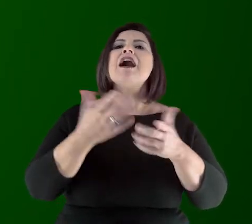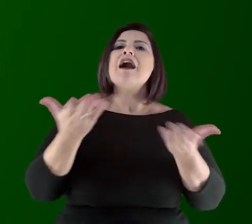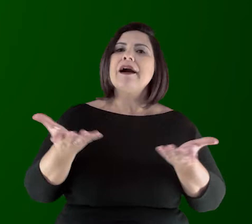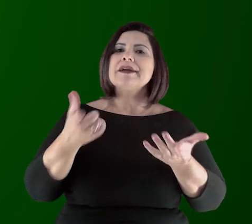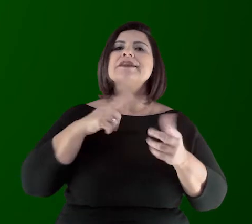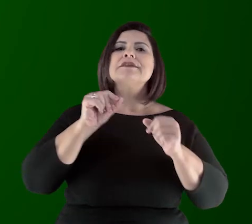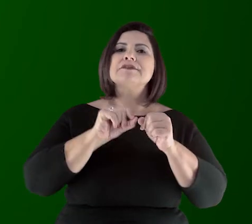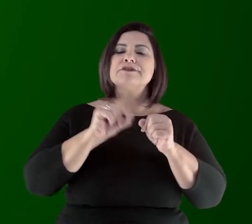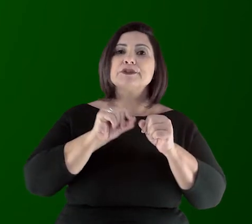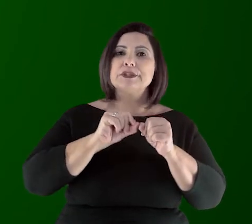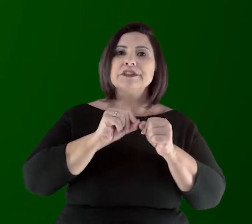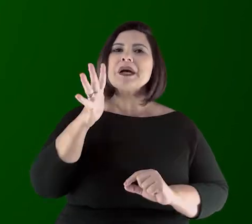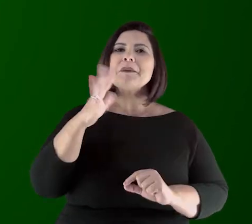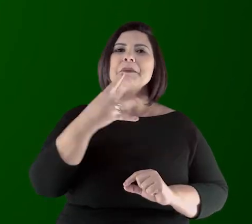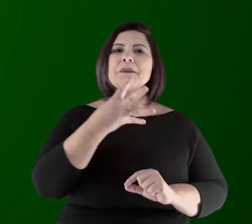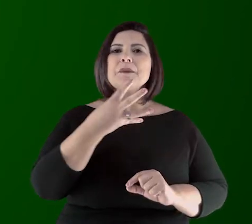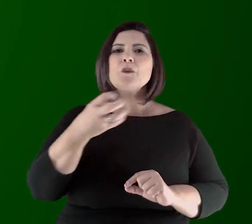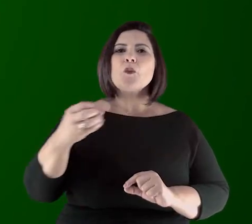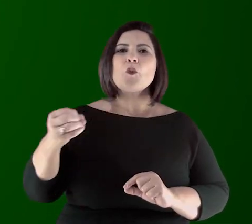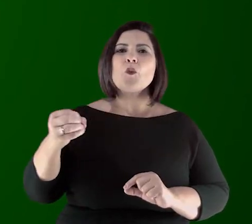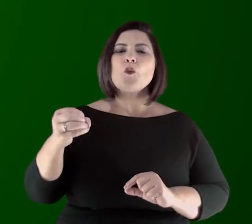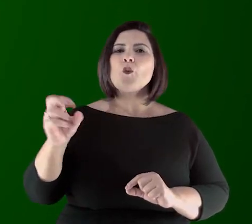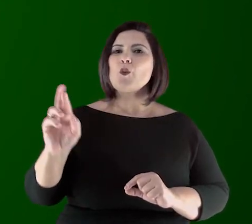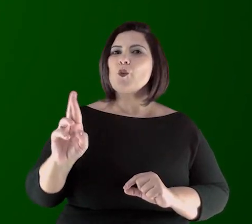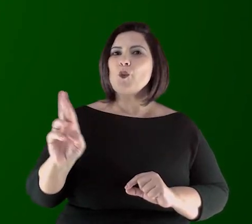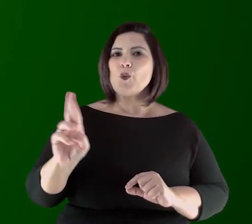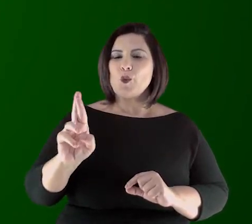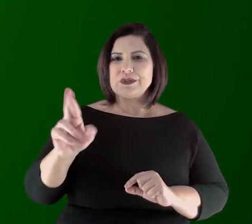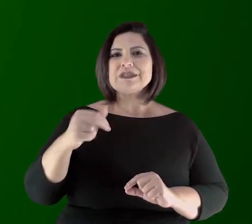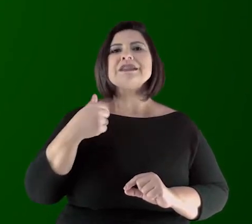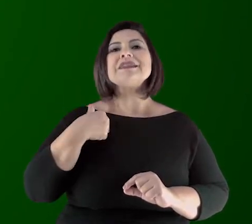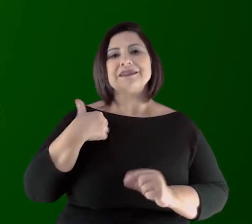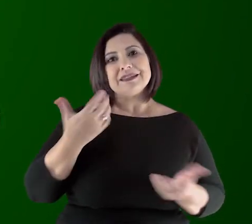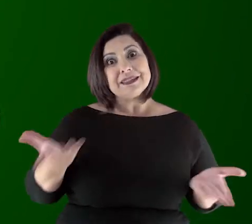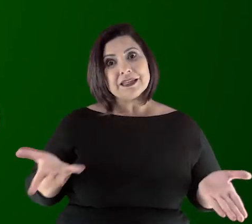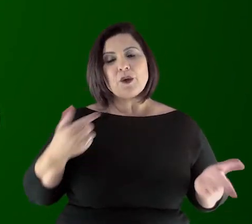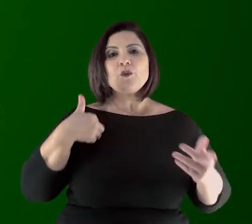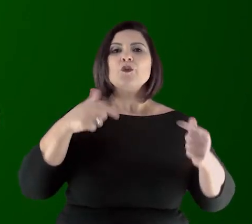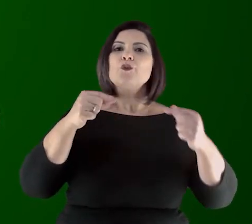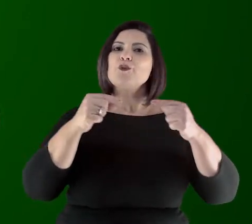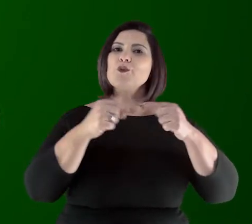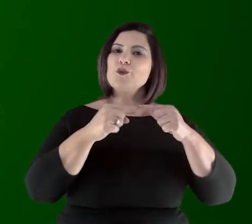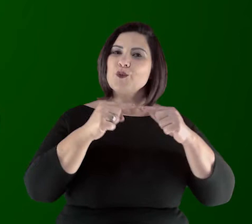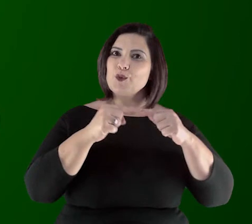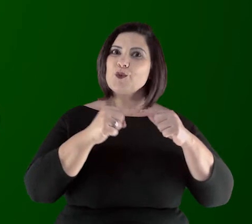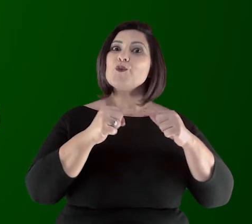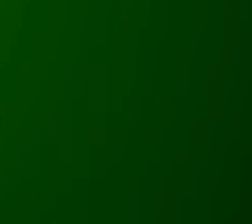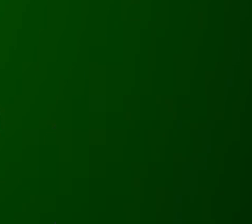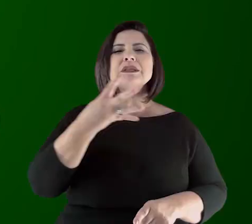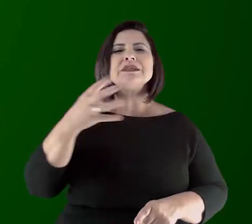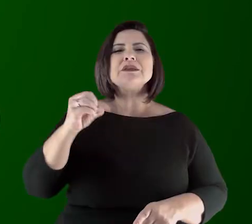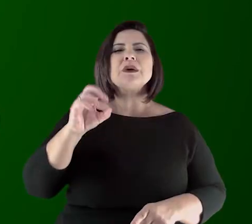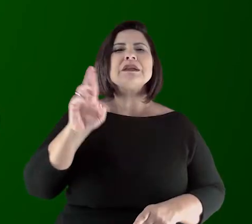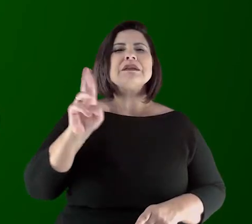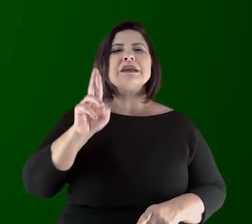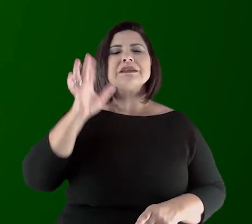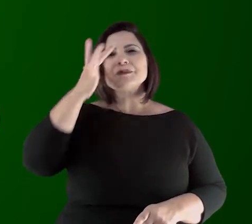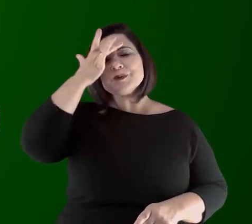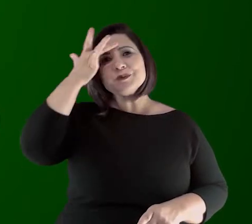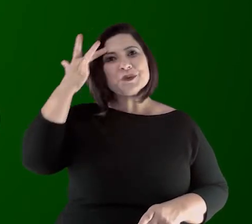renda de todas as pessoas que moram na sua casa sem desconto, você divide pelo número de pessoas que moram na mesma